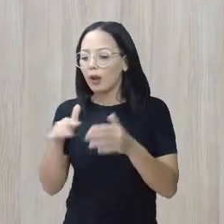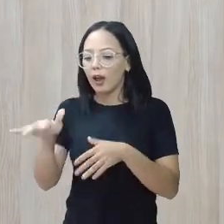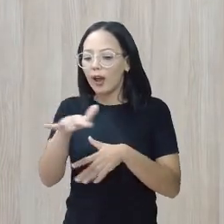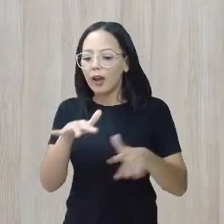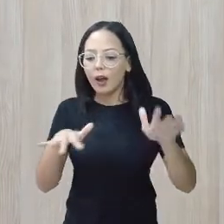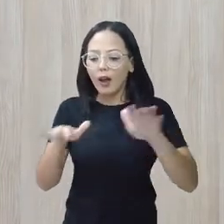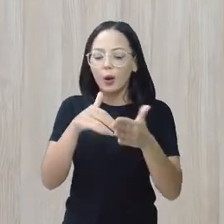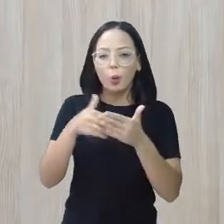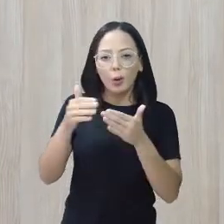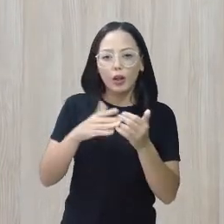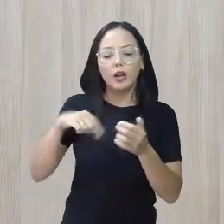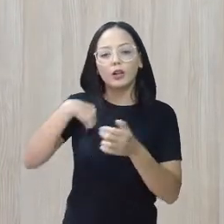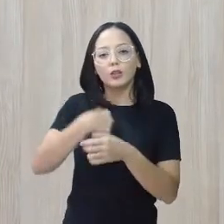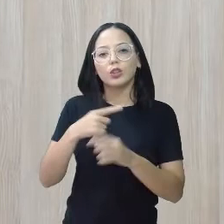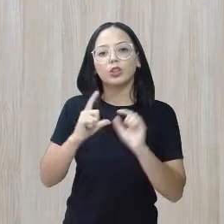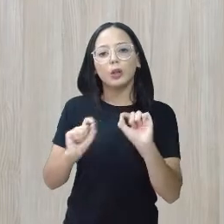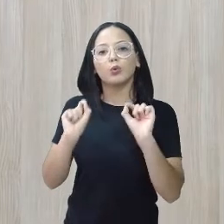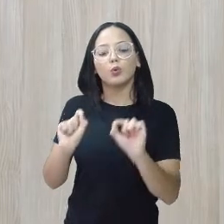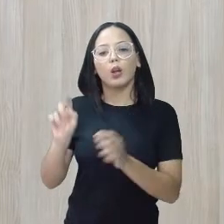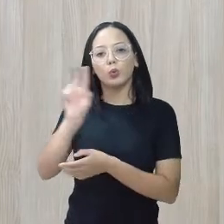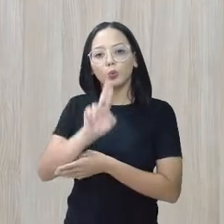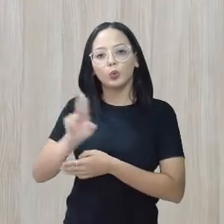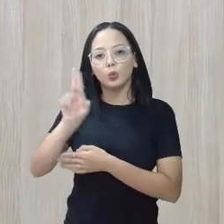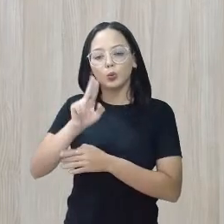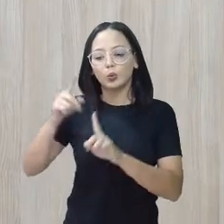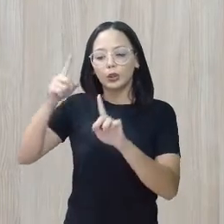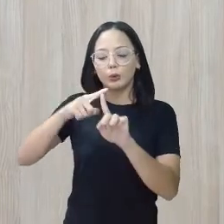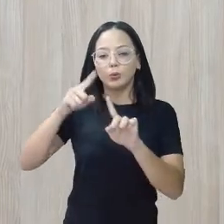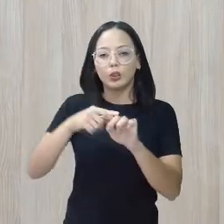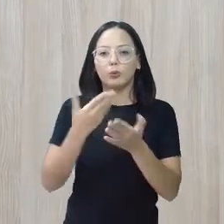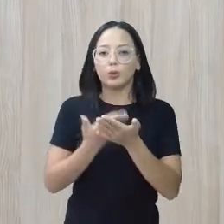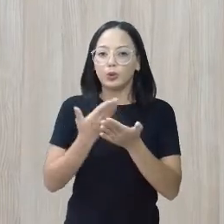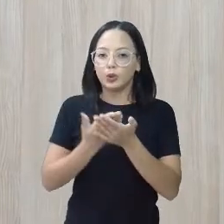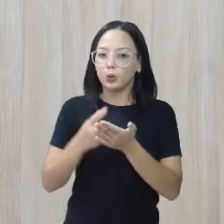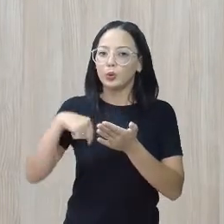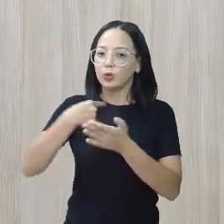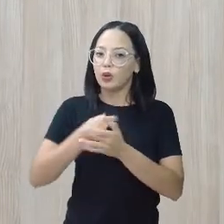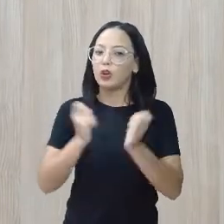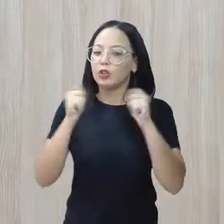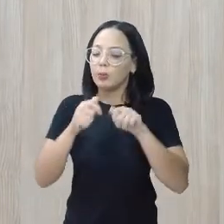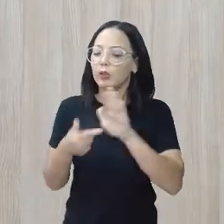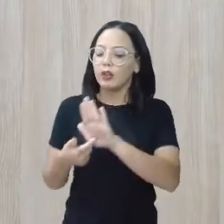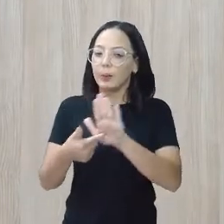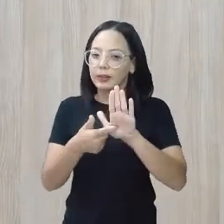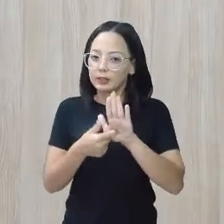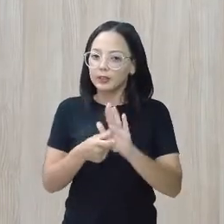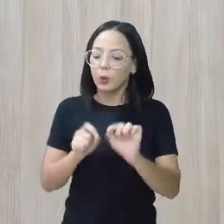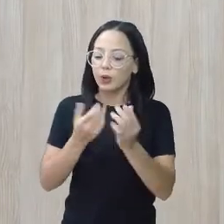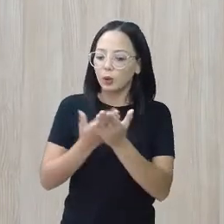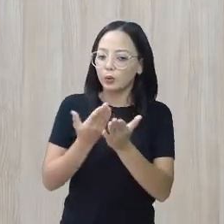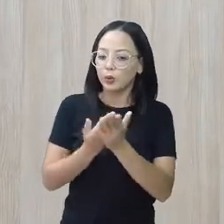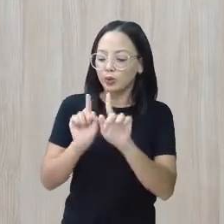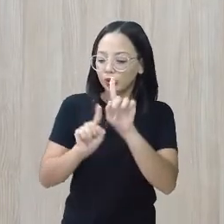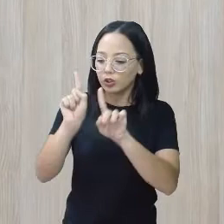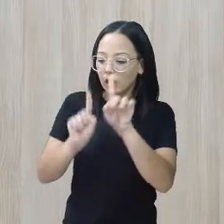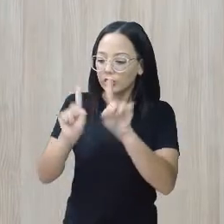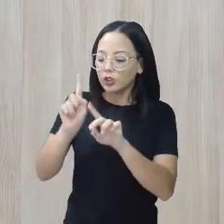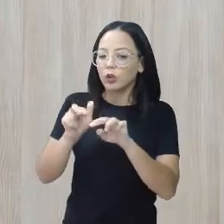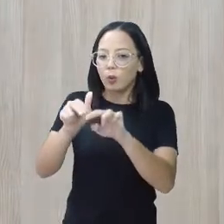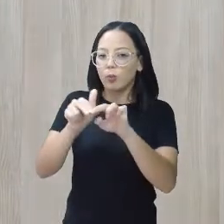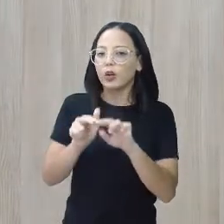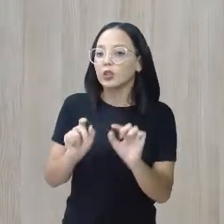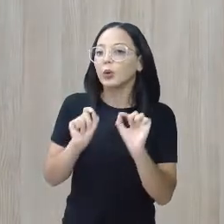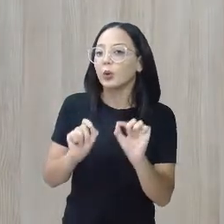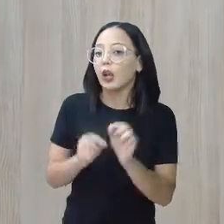aqui falou, a gente tem a aplicação desse tipo de estudo, né, gente? A gente pode representar os estudos estatísticos através